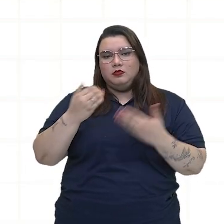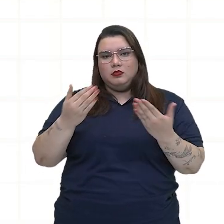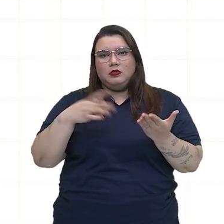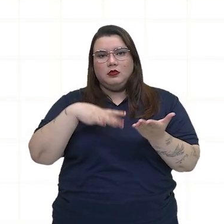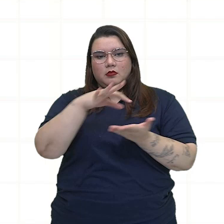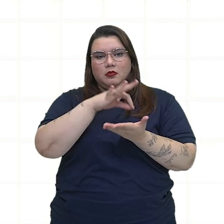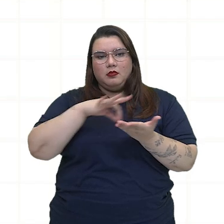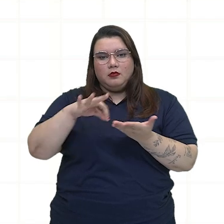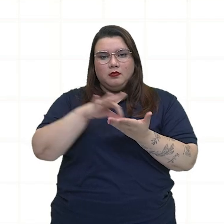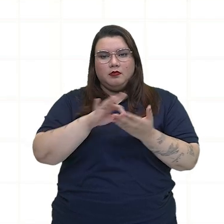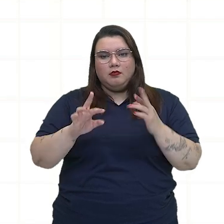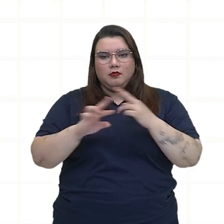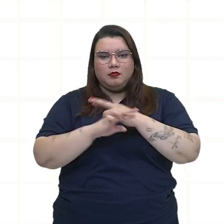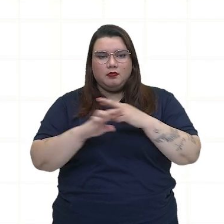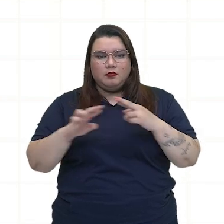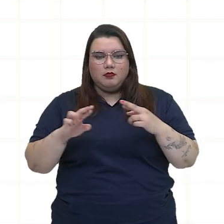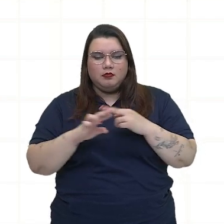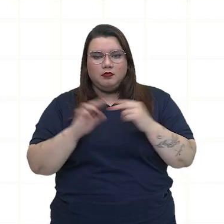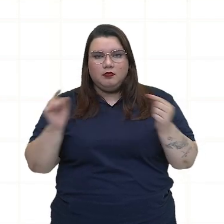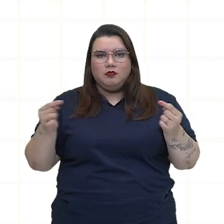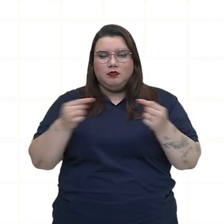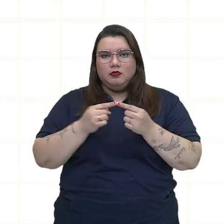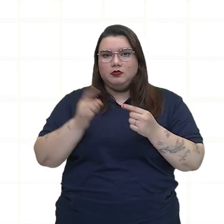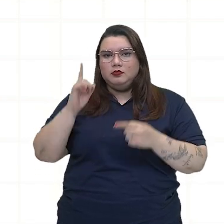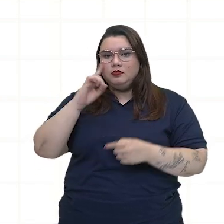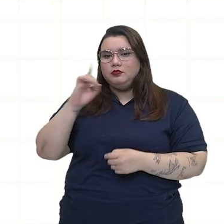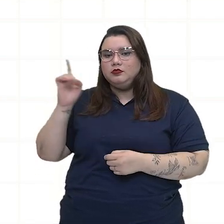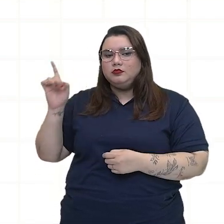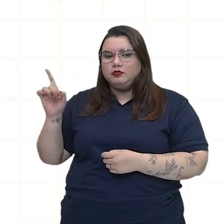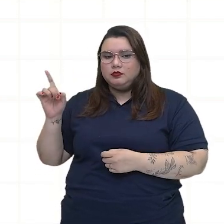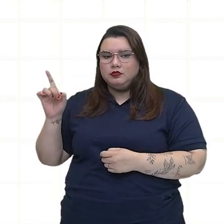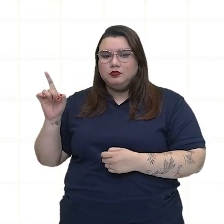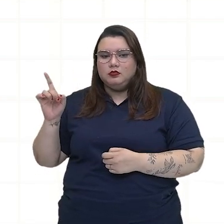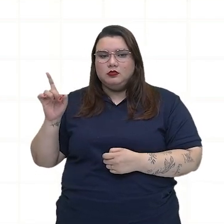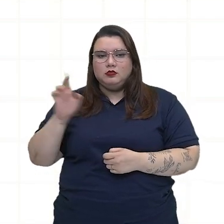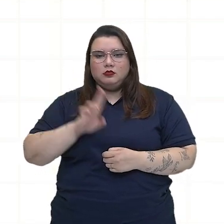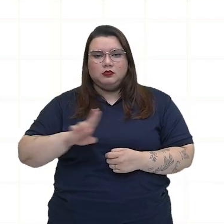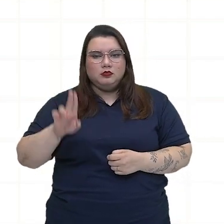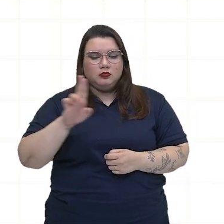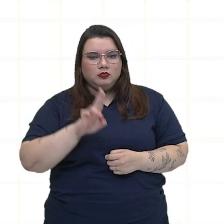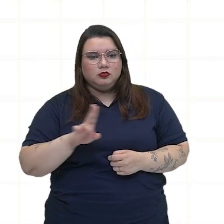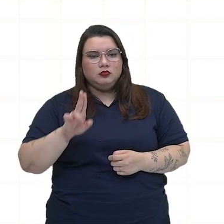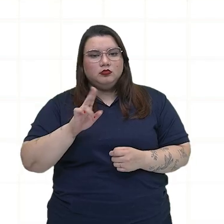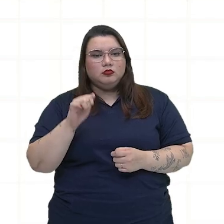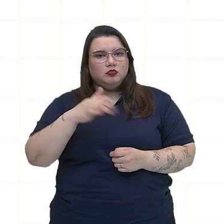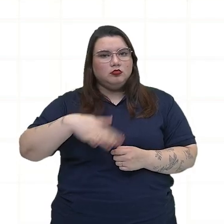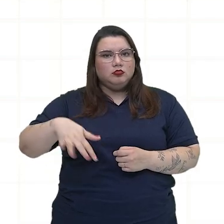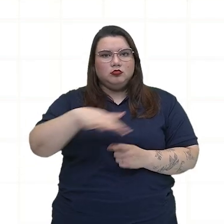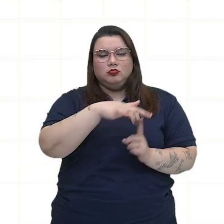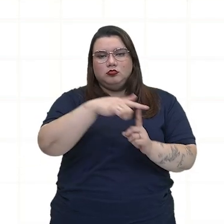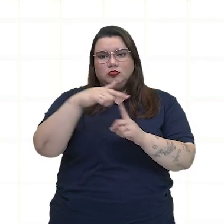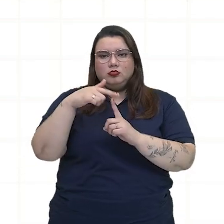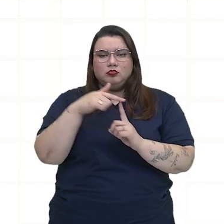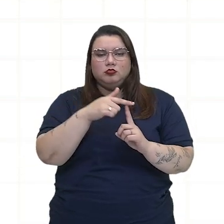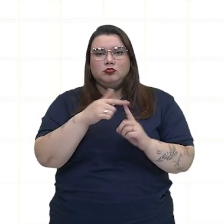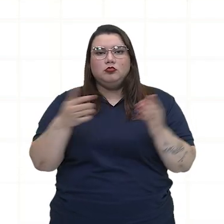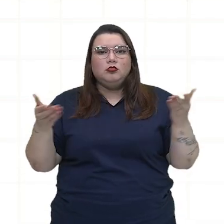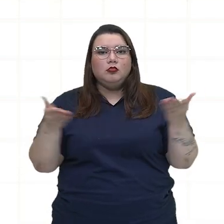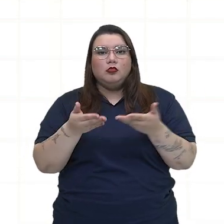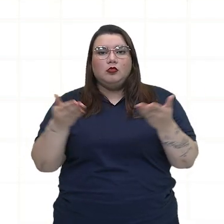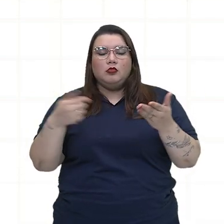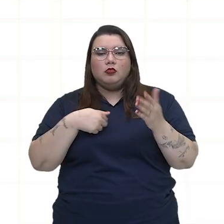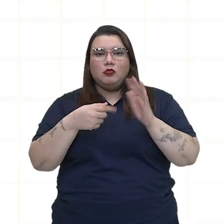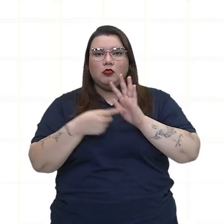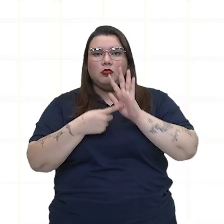digital relacionado aos dispositivos eletrônicos que são utilizados de forma em geral. E aí eu vou trazer